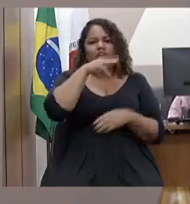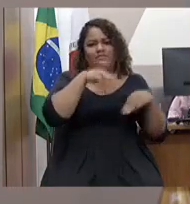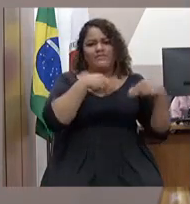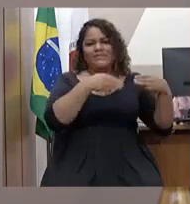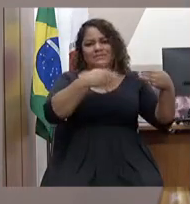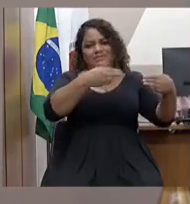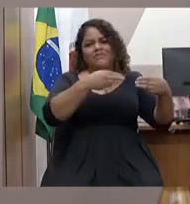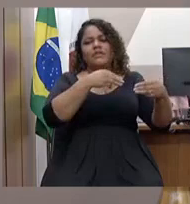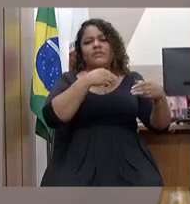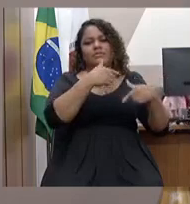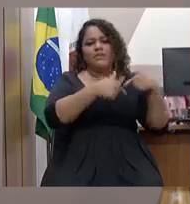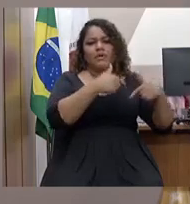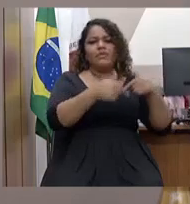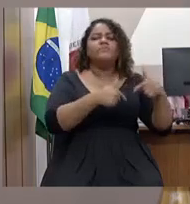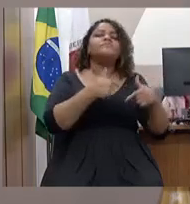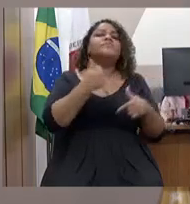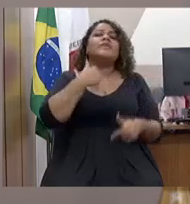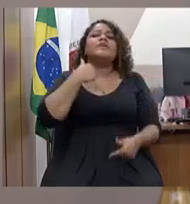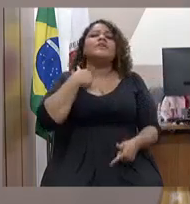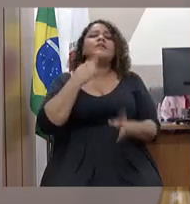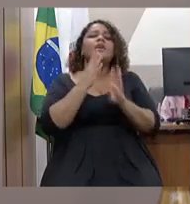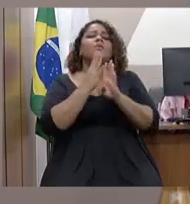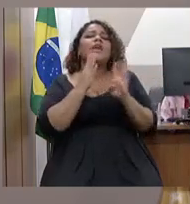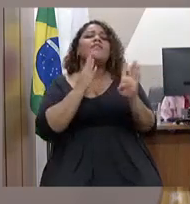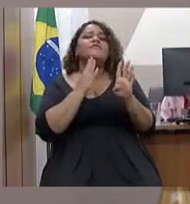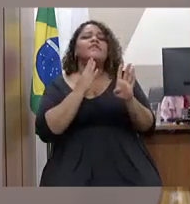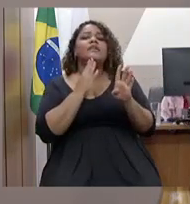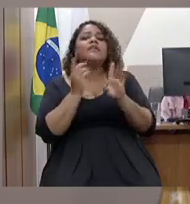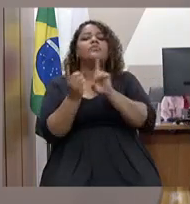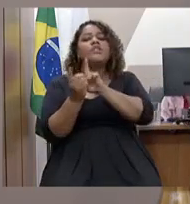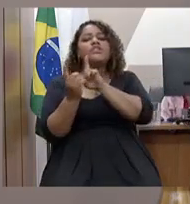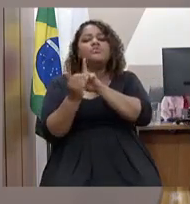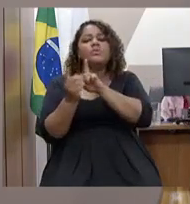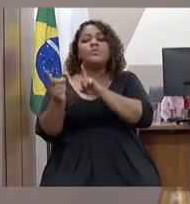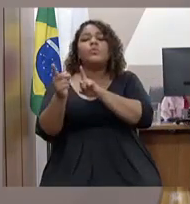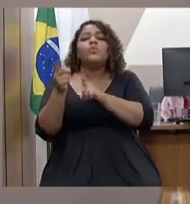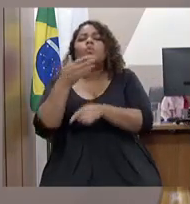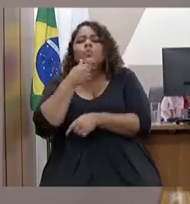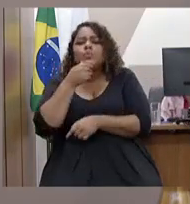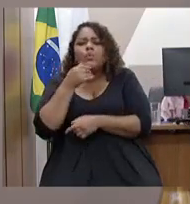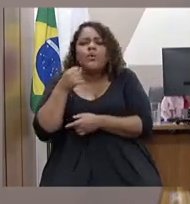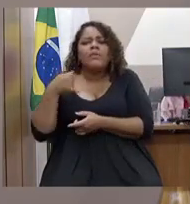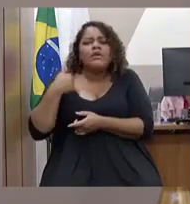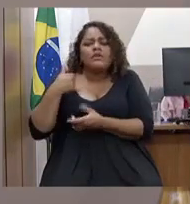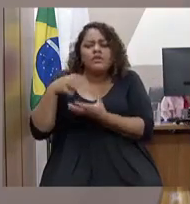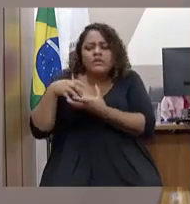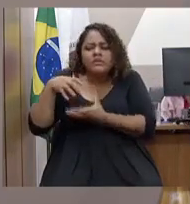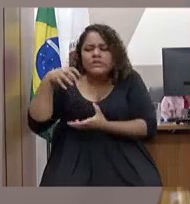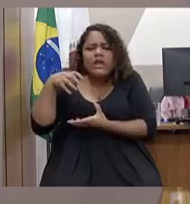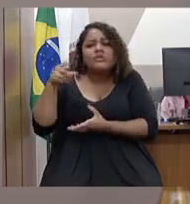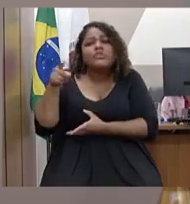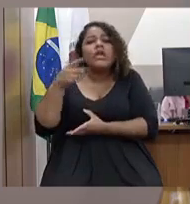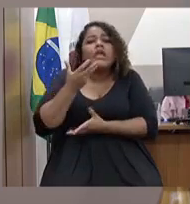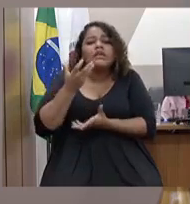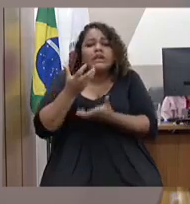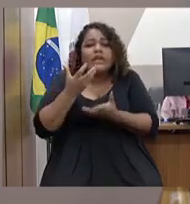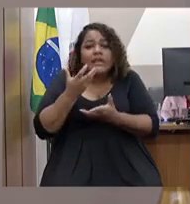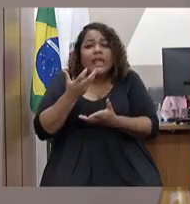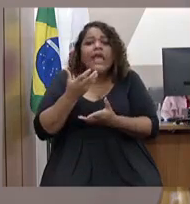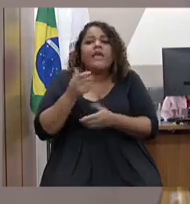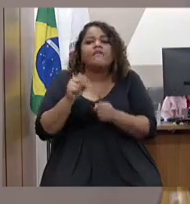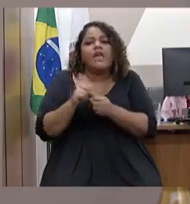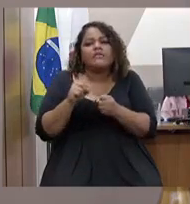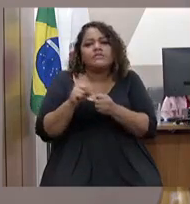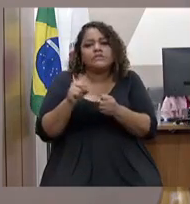atendimento um Senhorzinho discutindo com o nosso atendente para ele poder ter acesso poder fazer a carteira trabalho